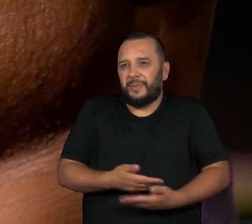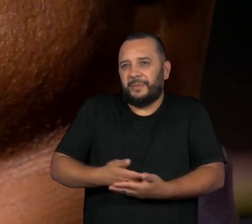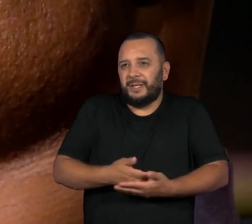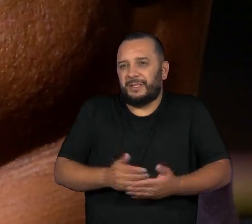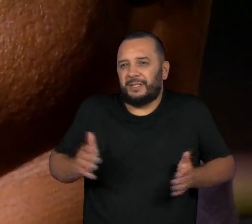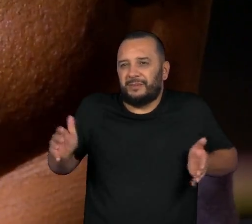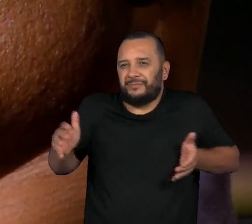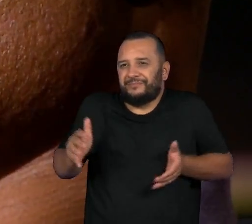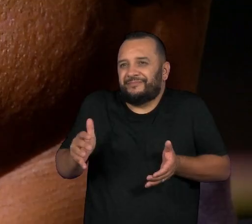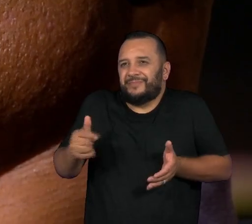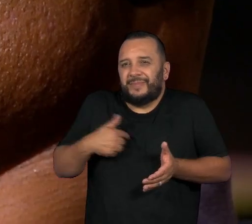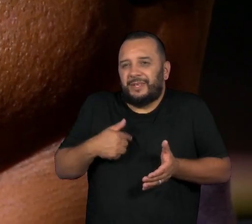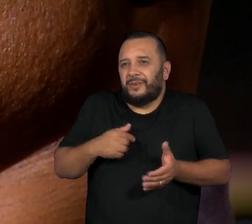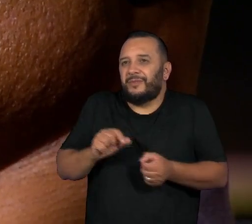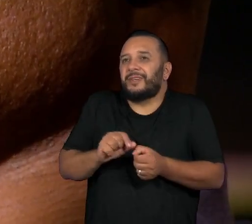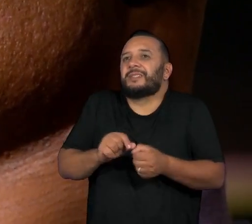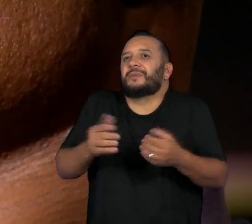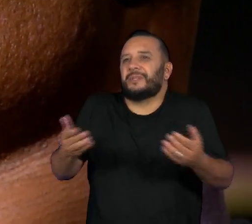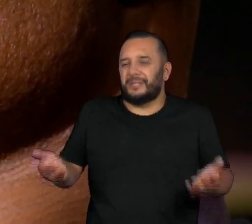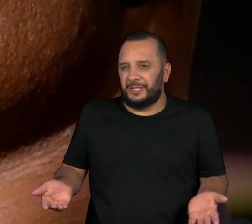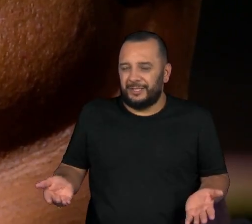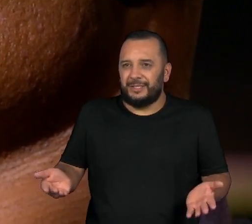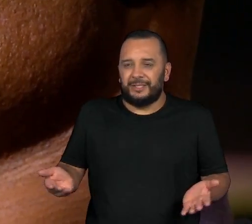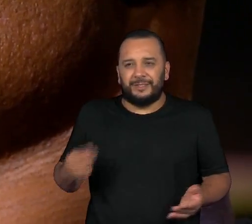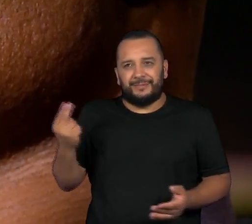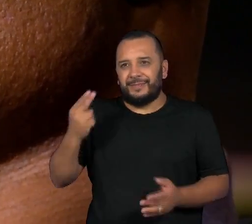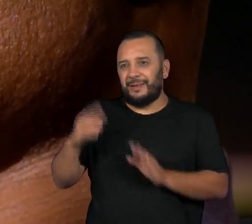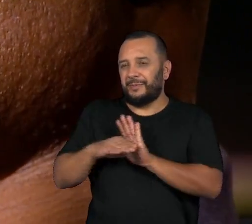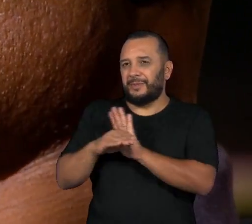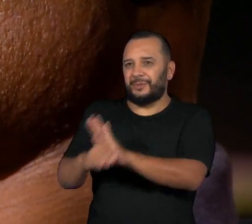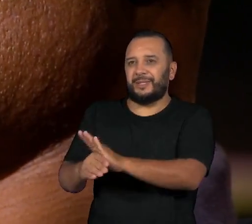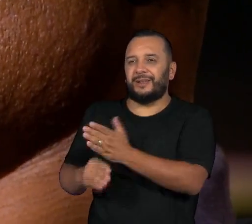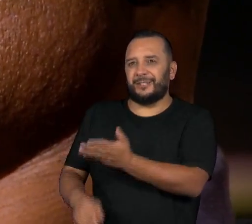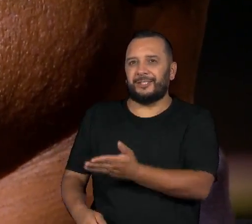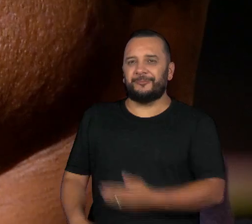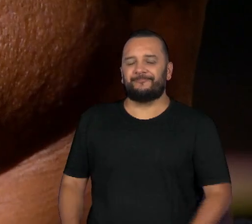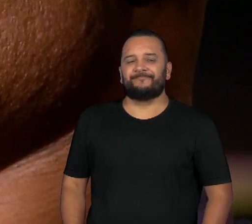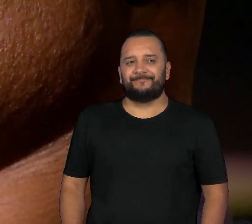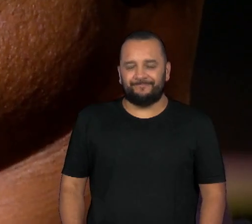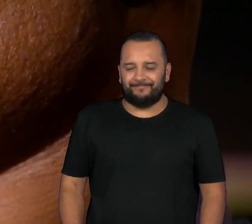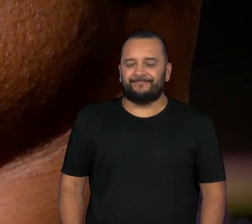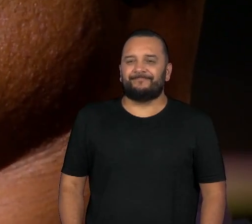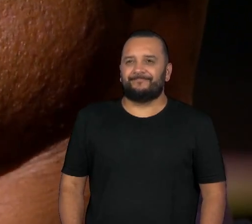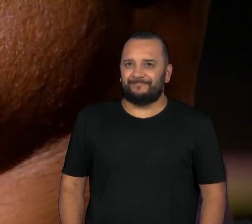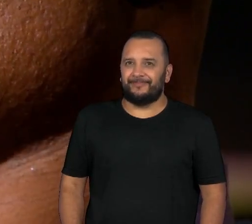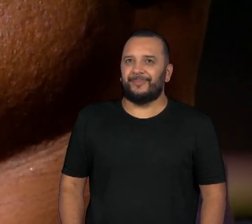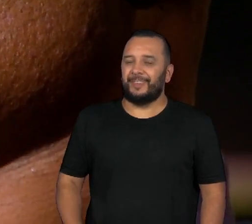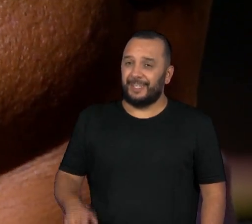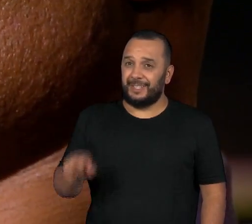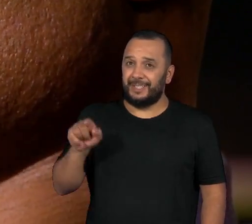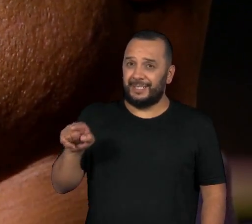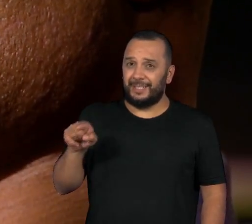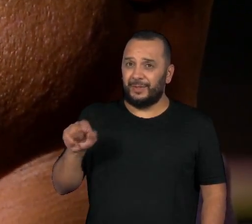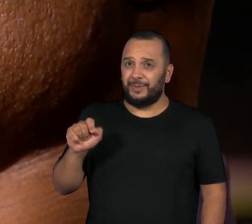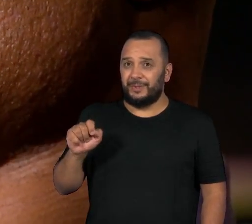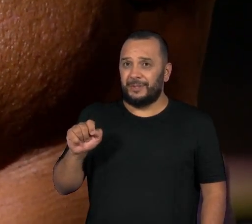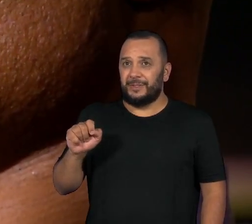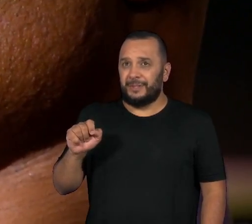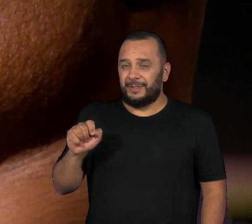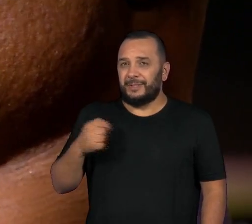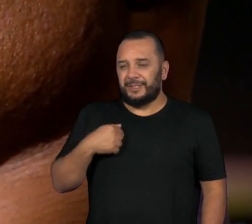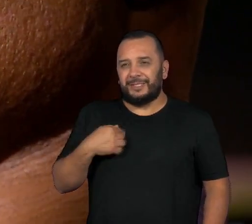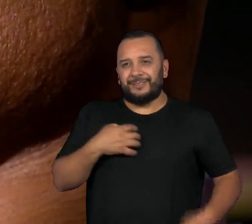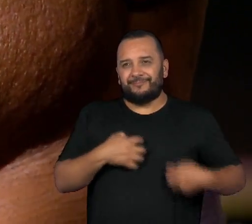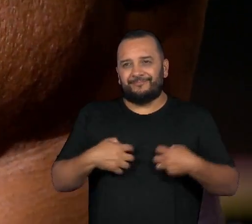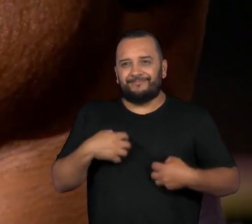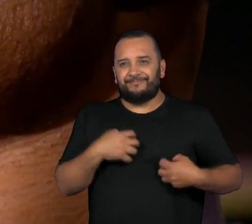total, né? E E aquilo foi algo que mexeu